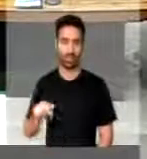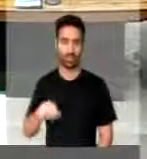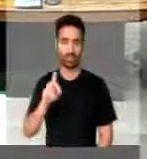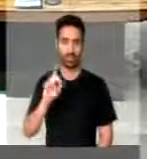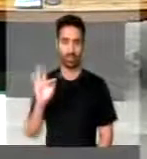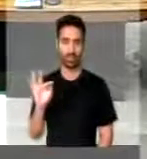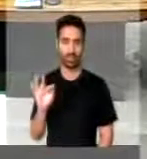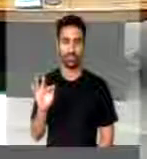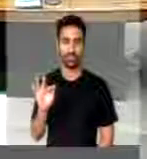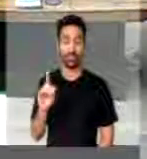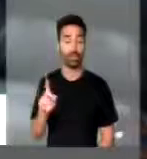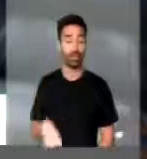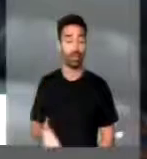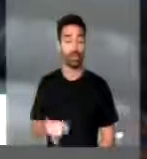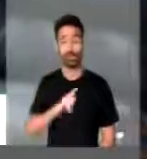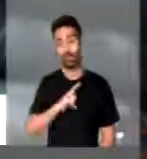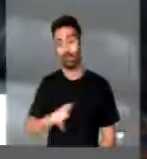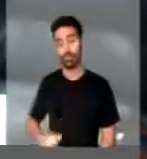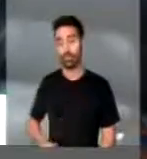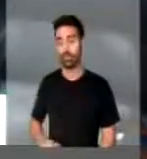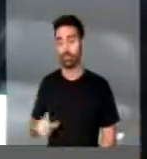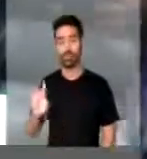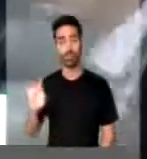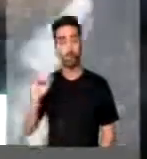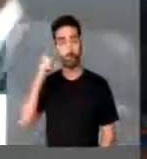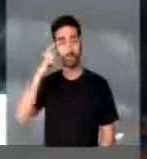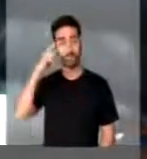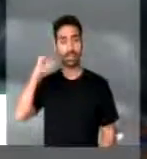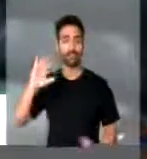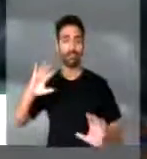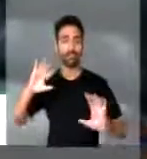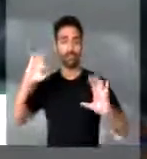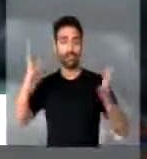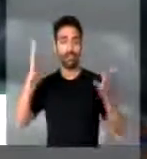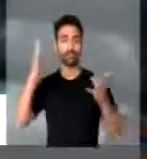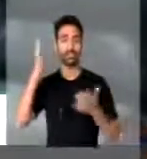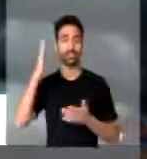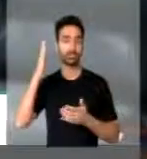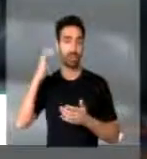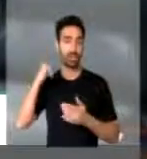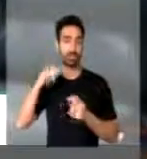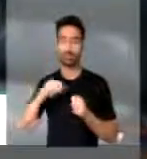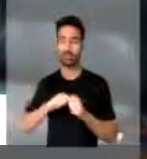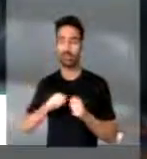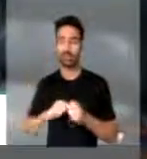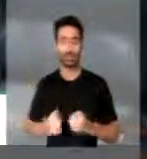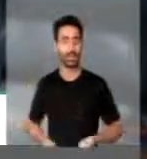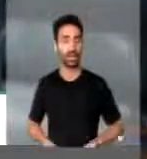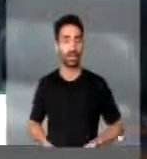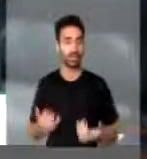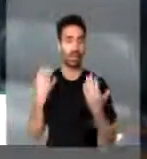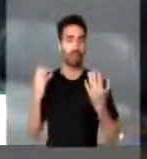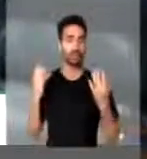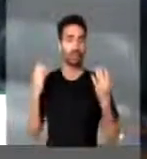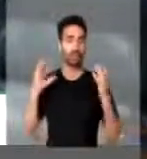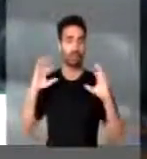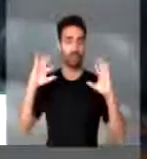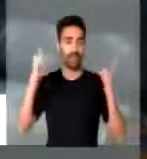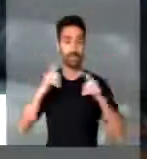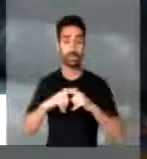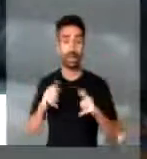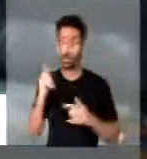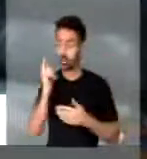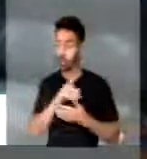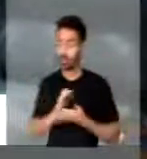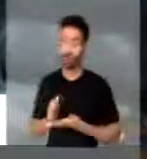um governador festeiro que só sabe fazer festa com o dinheiro dos outros mas para arrecadar